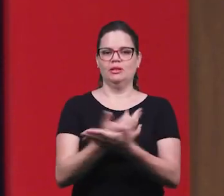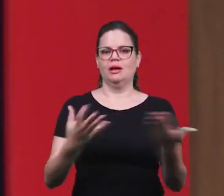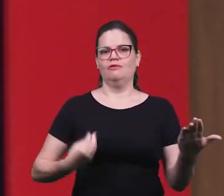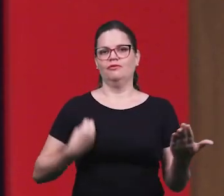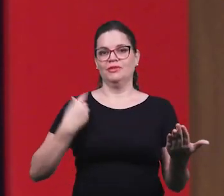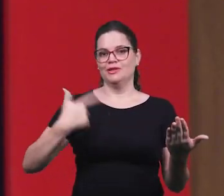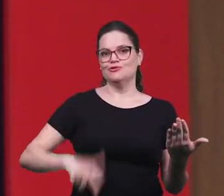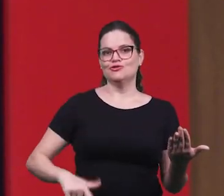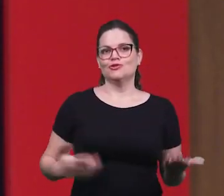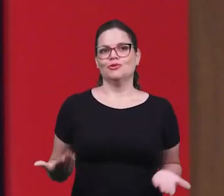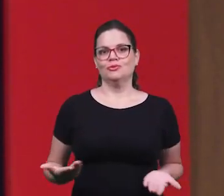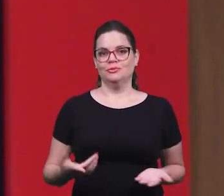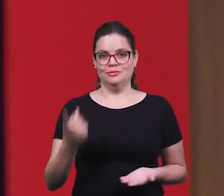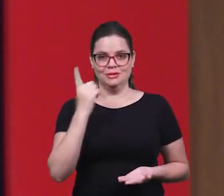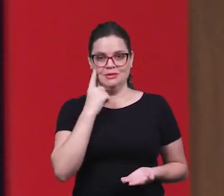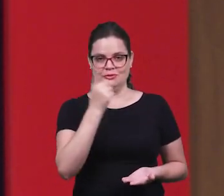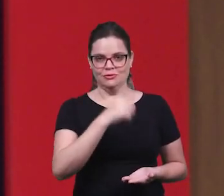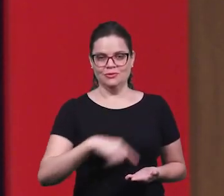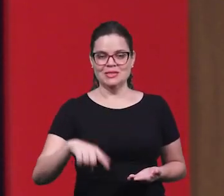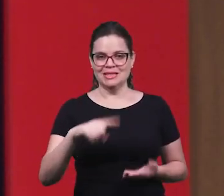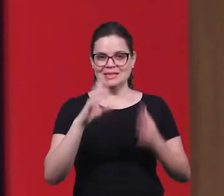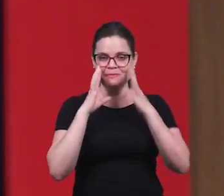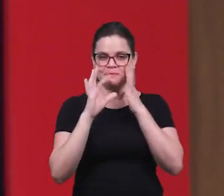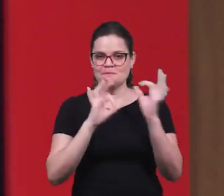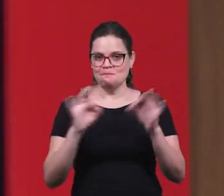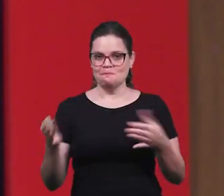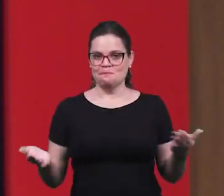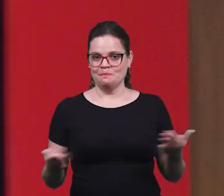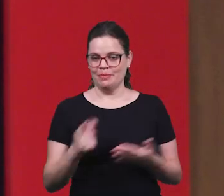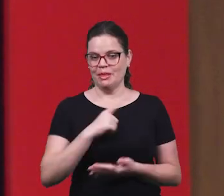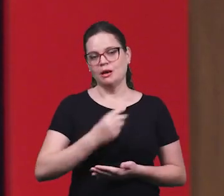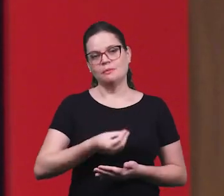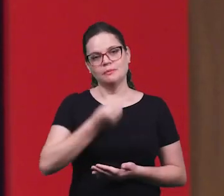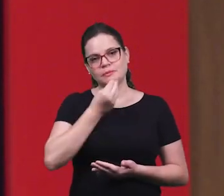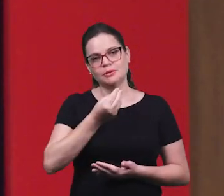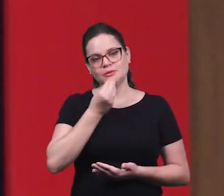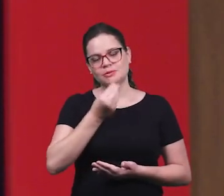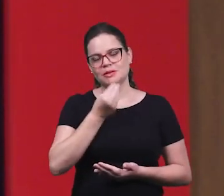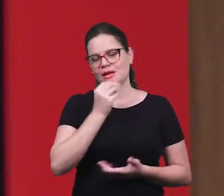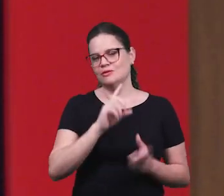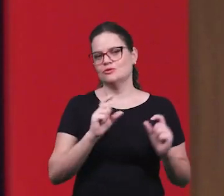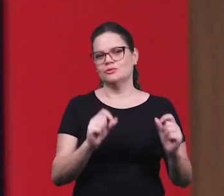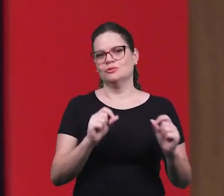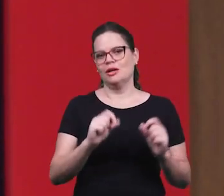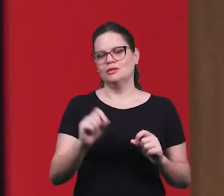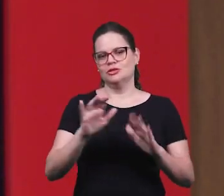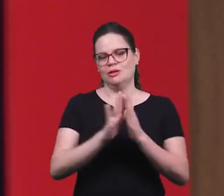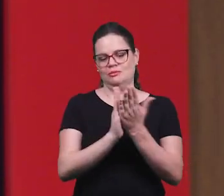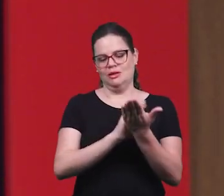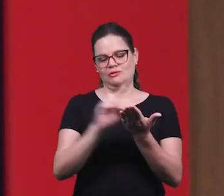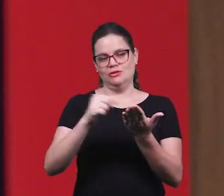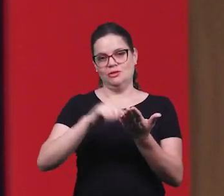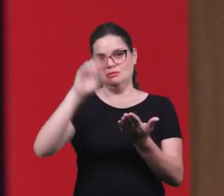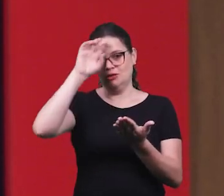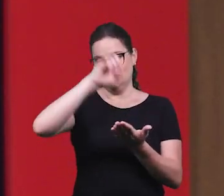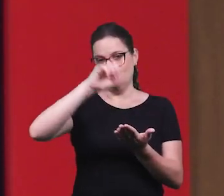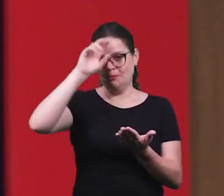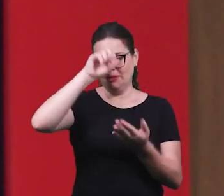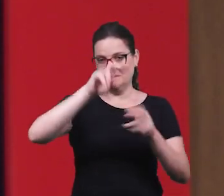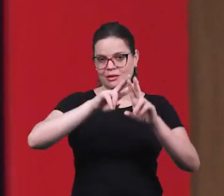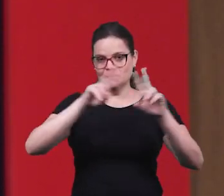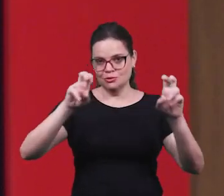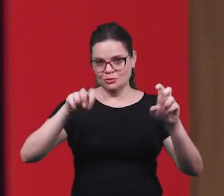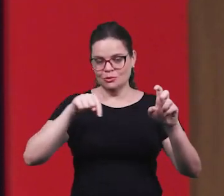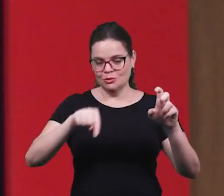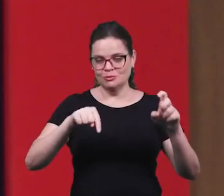hoje, e aqueles que estão nos assistindo agora, estão tendo essa oportunidade de ouvir a palavra do Senhor, de ouvir a respeito desse